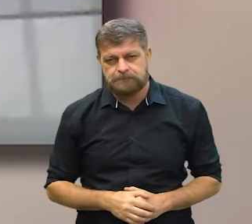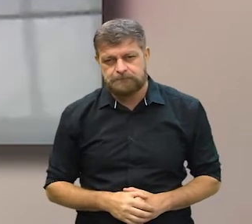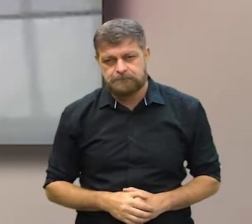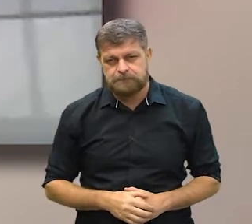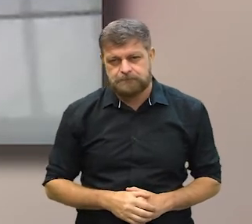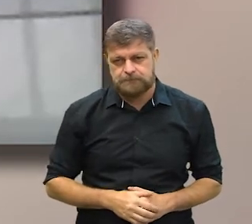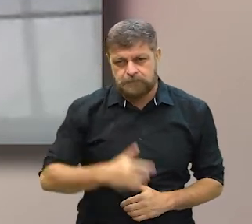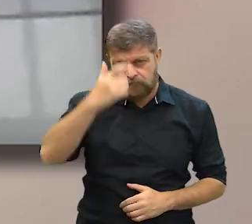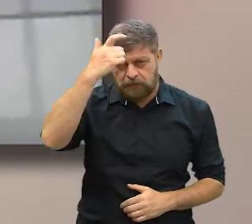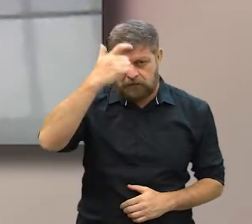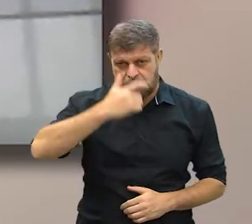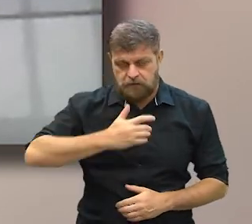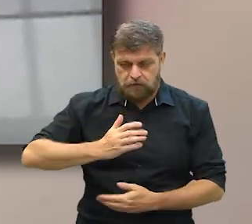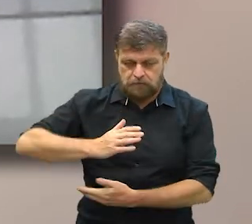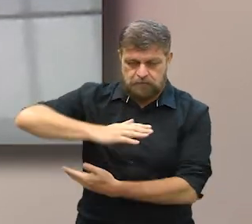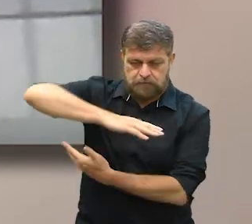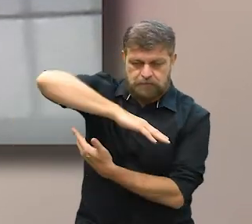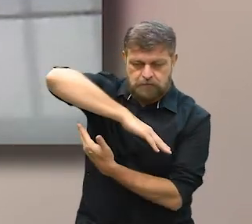E muito.